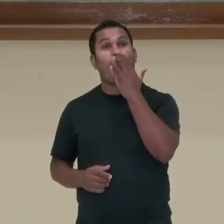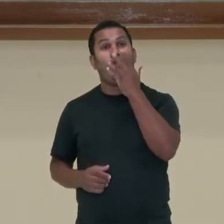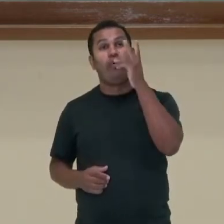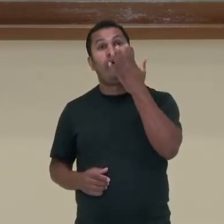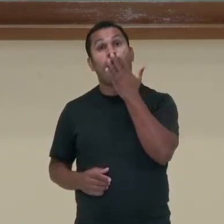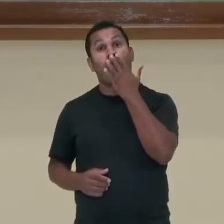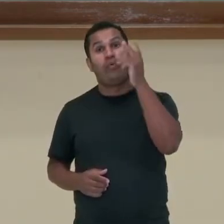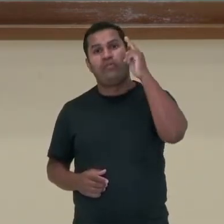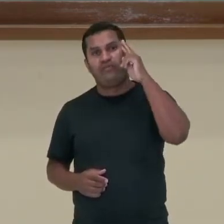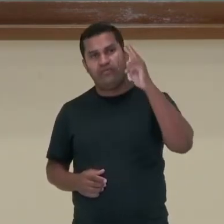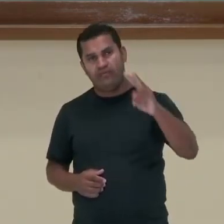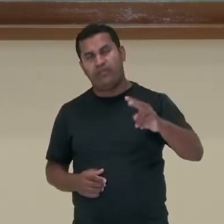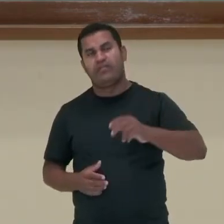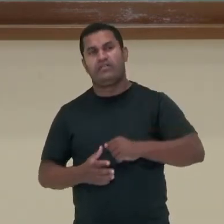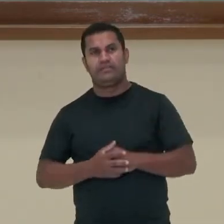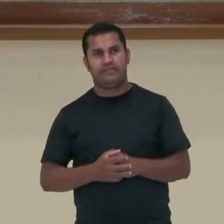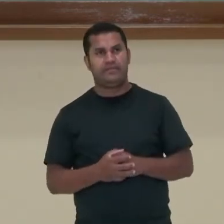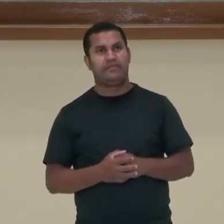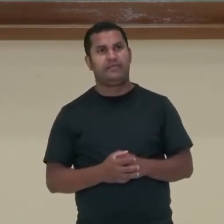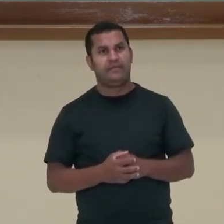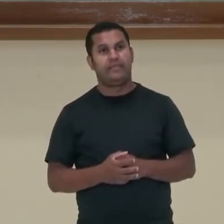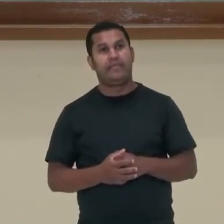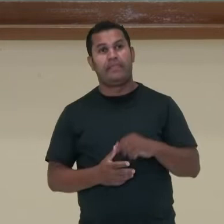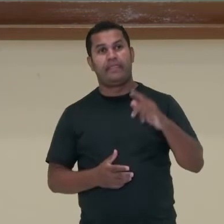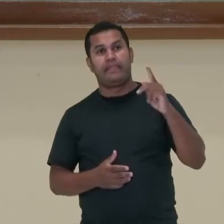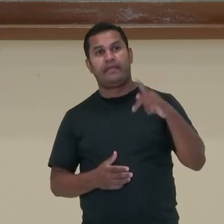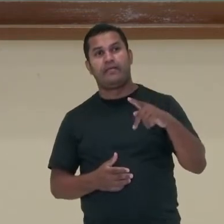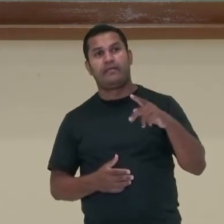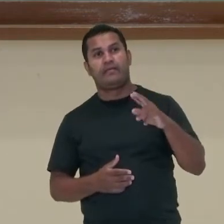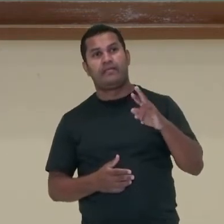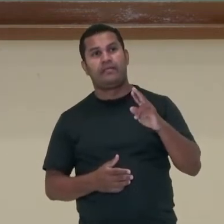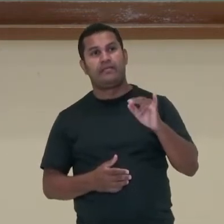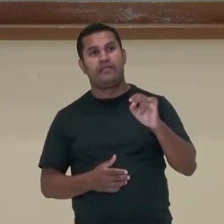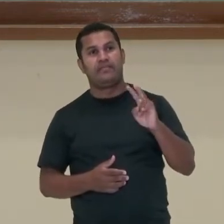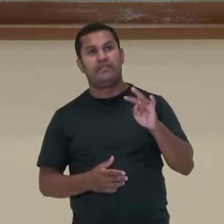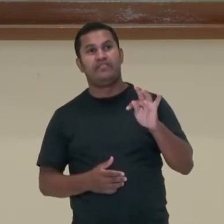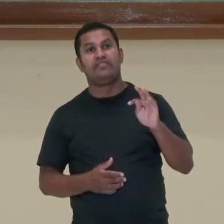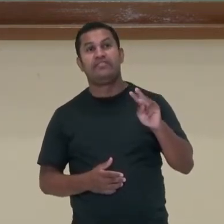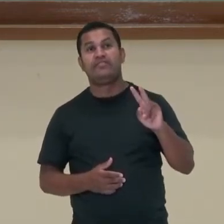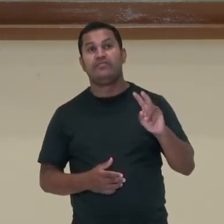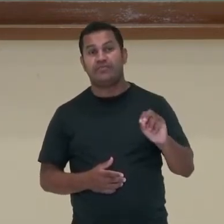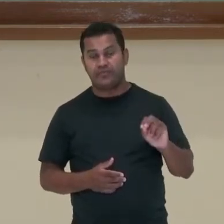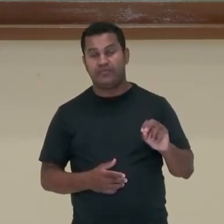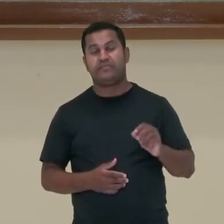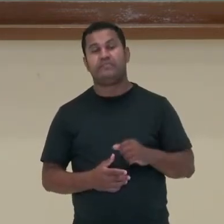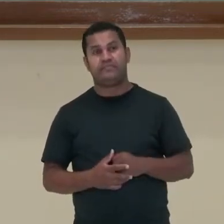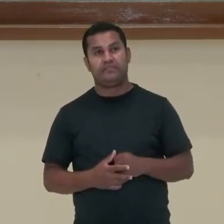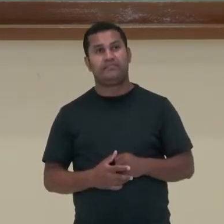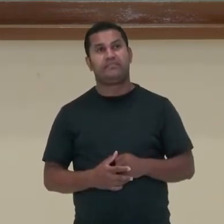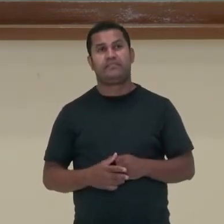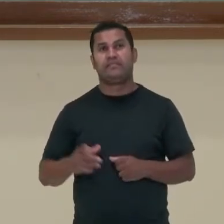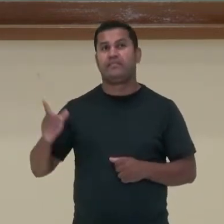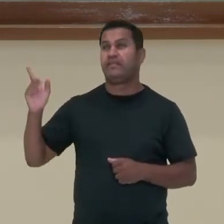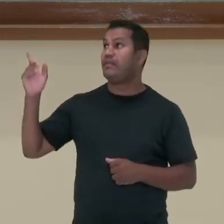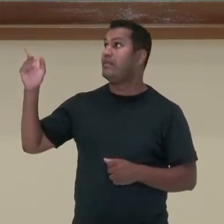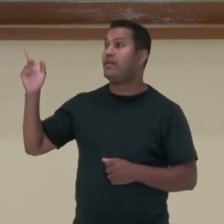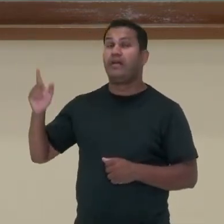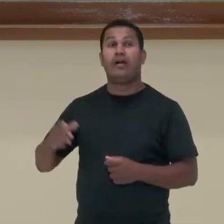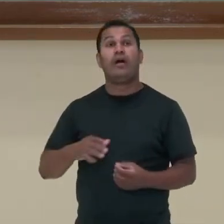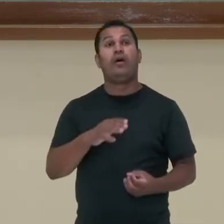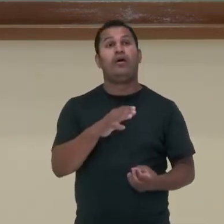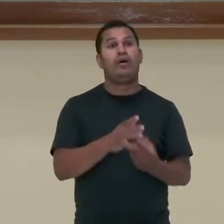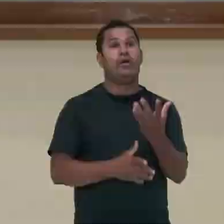ele busca novas temáticas e se torna um primitivista exótico. Nós temos a pintura dele aqui, que é Primavera Sagrada,